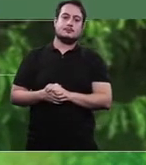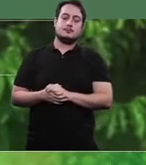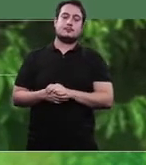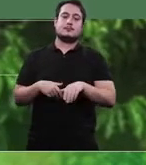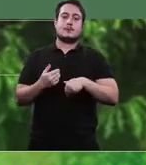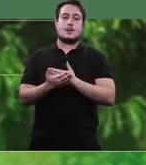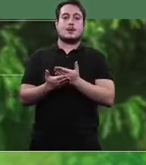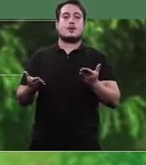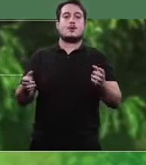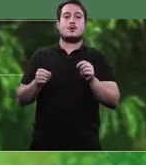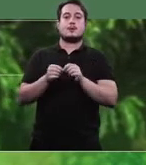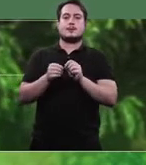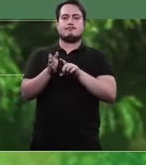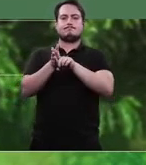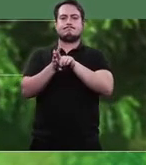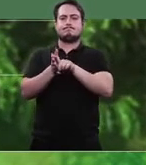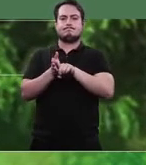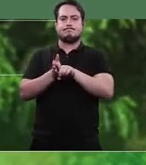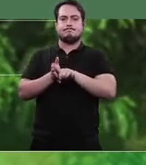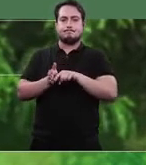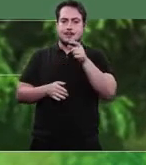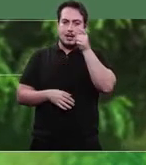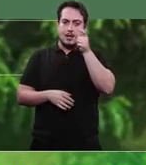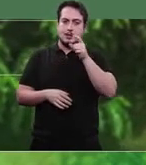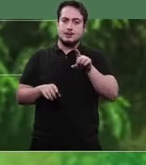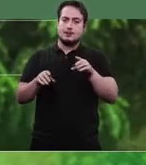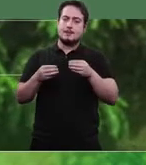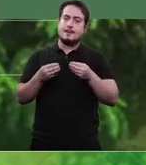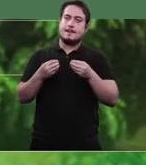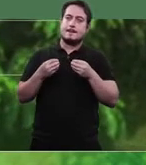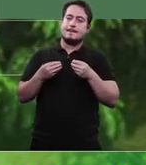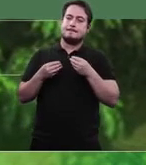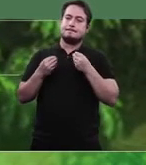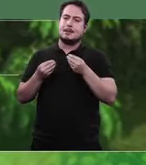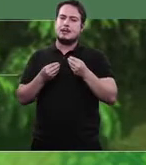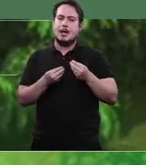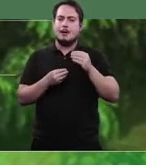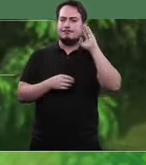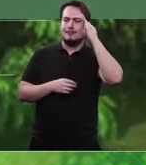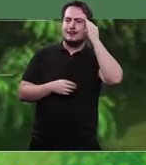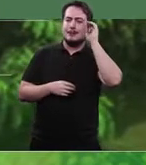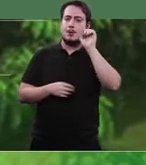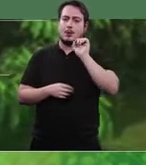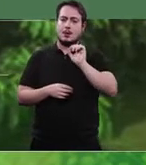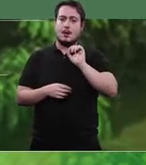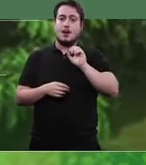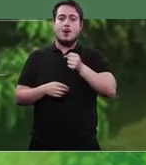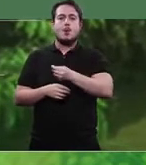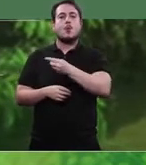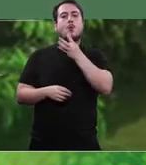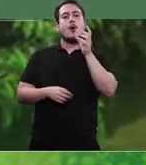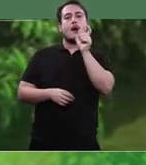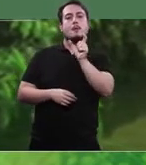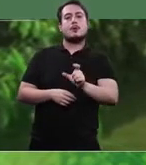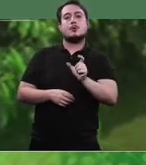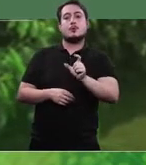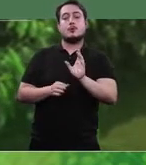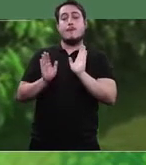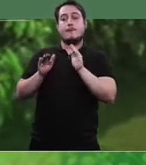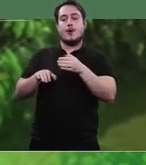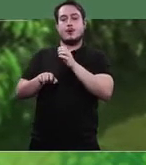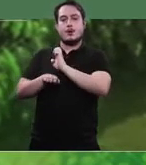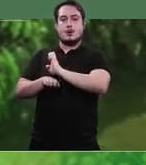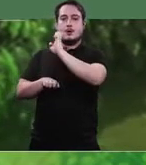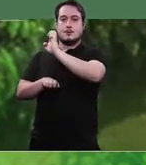Nós fizemos uma análise muito interessante aqui de tentar entender que são quais poderiam ser os produtos foco de exportações